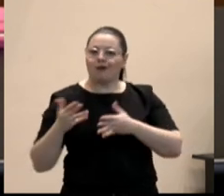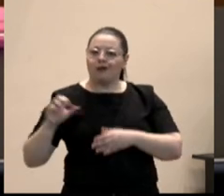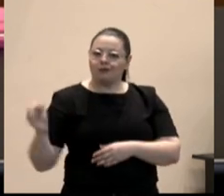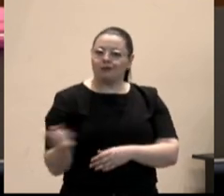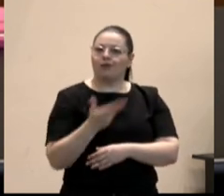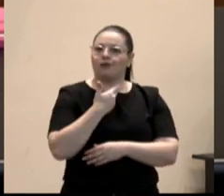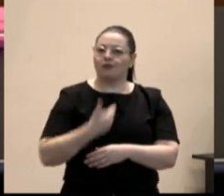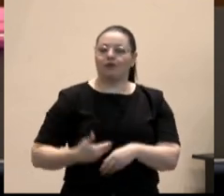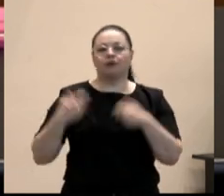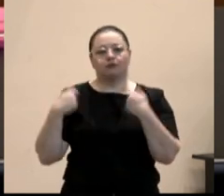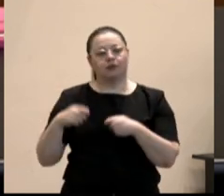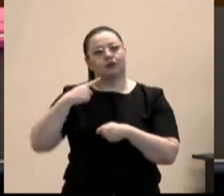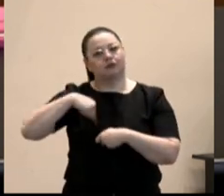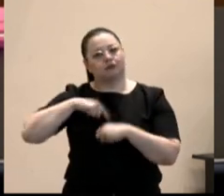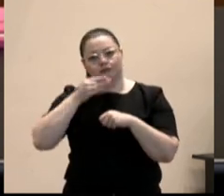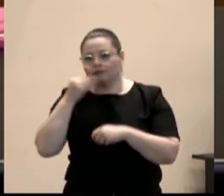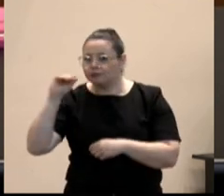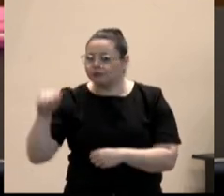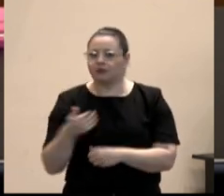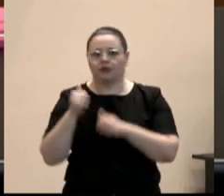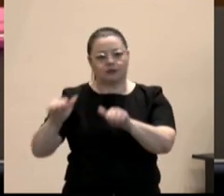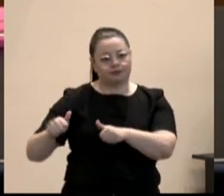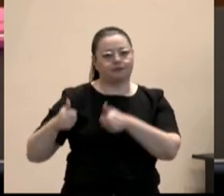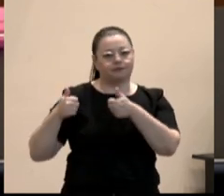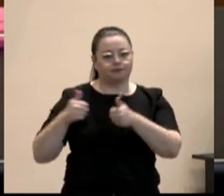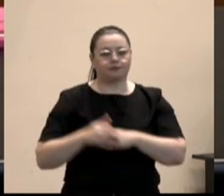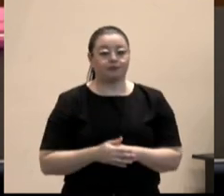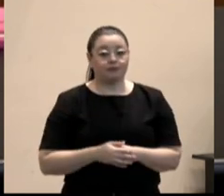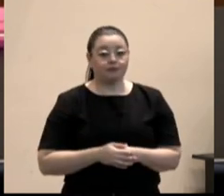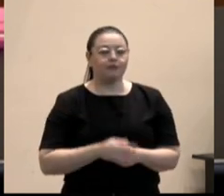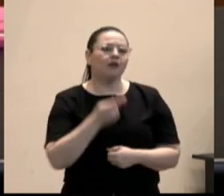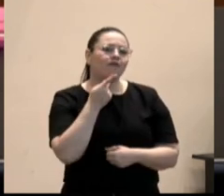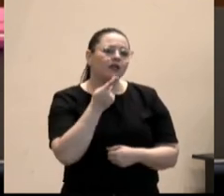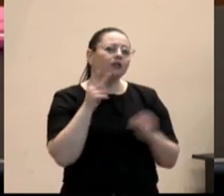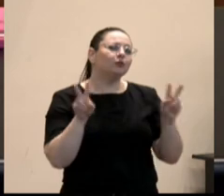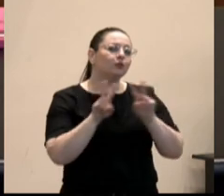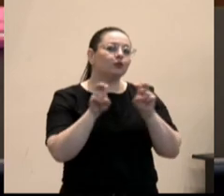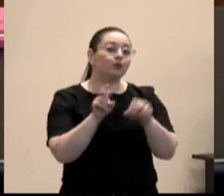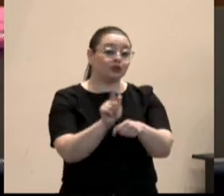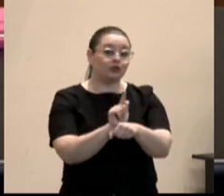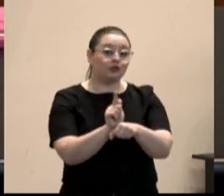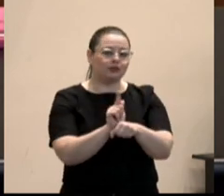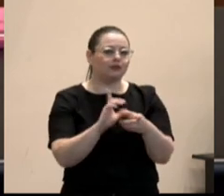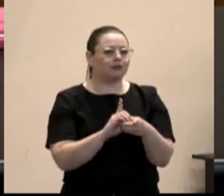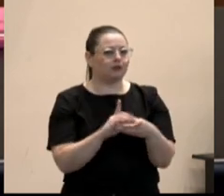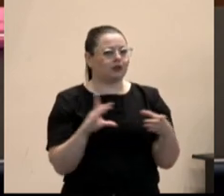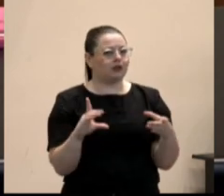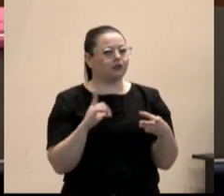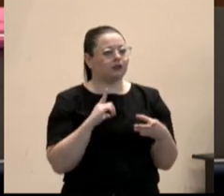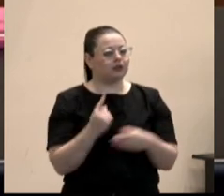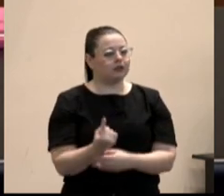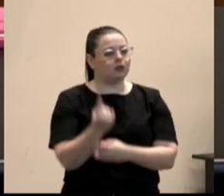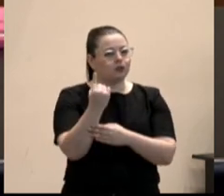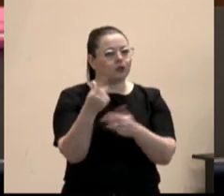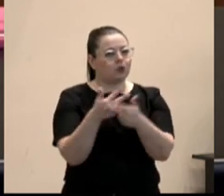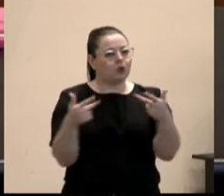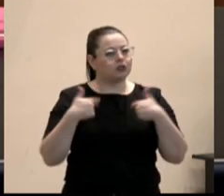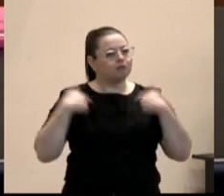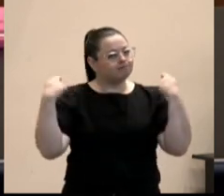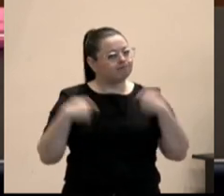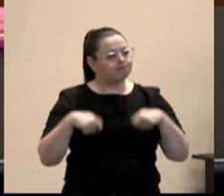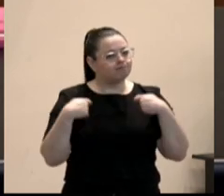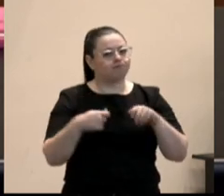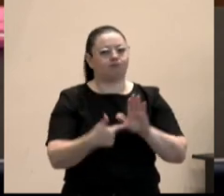dê. E aí, falando em gestão democrática, é uma coisa que é preciso destacar, do ponto de vista do